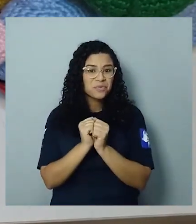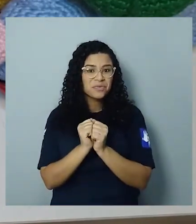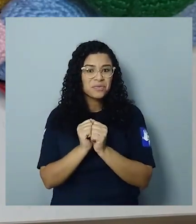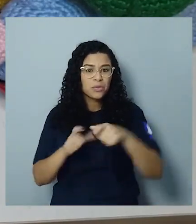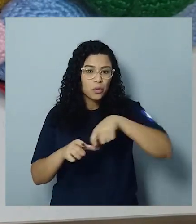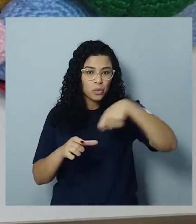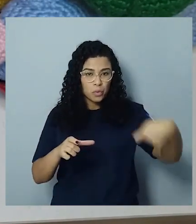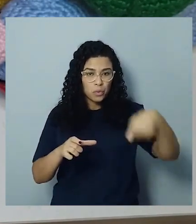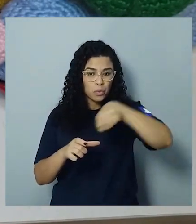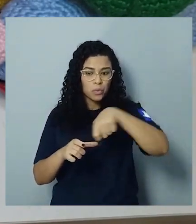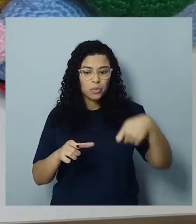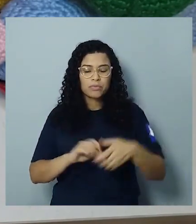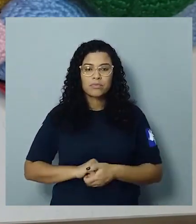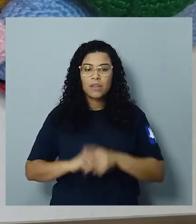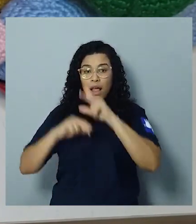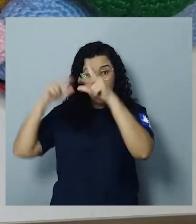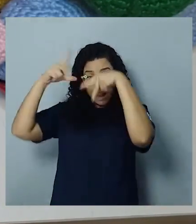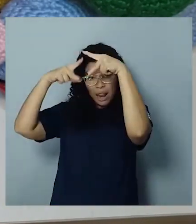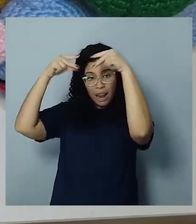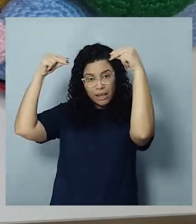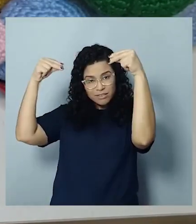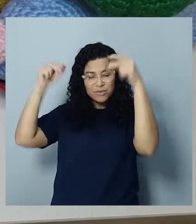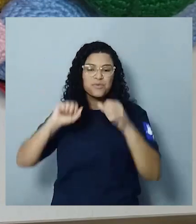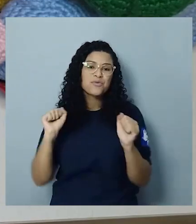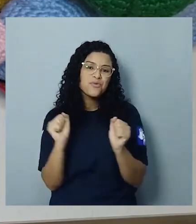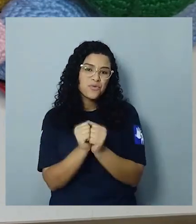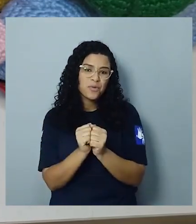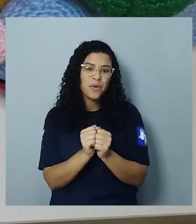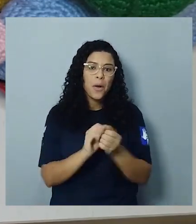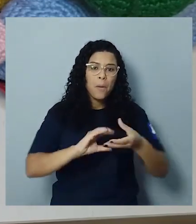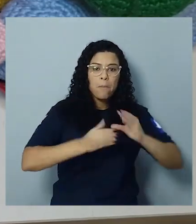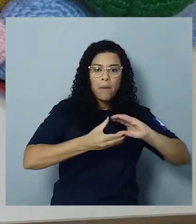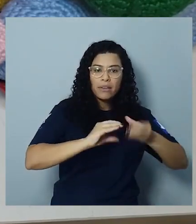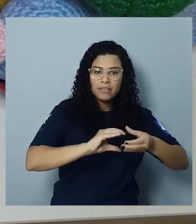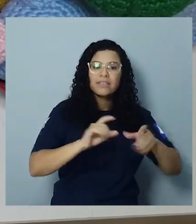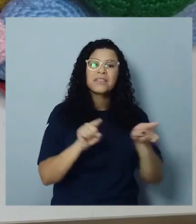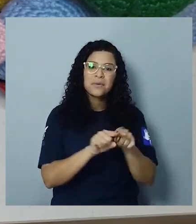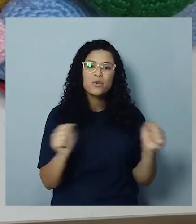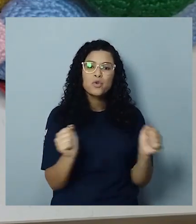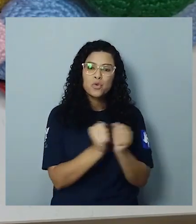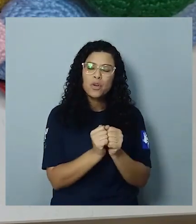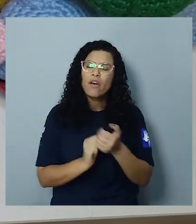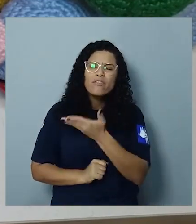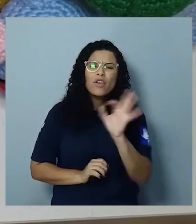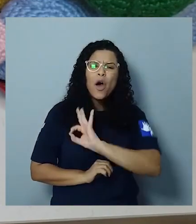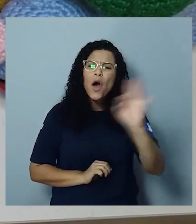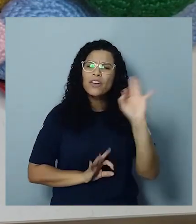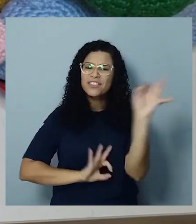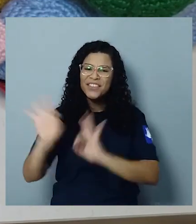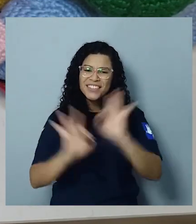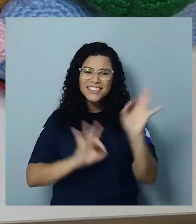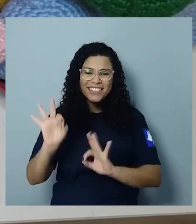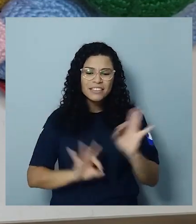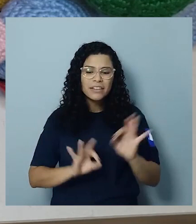deixar eles bem juntinhos e os lacinhos todos juntinhos as pecinhas toda juntinhas vocês são ótimos